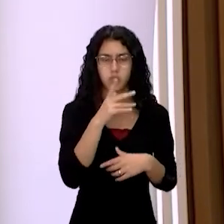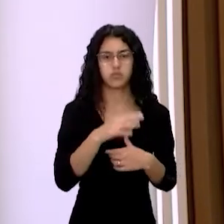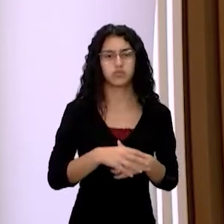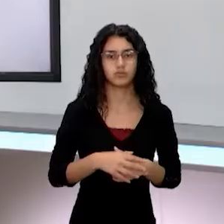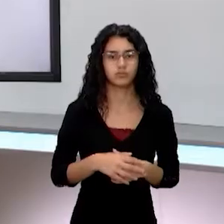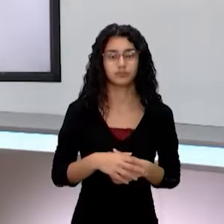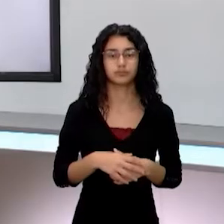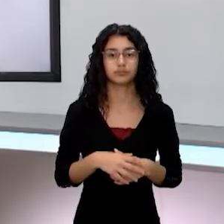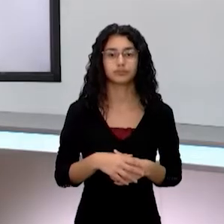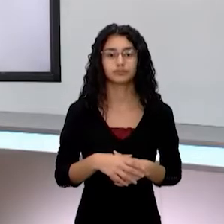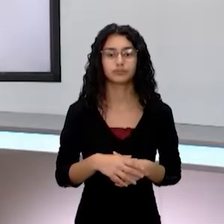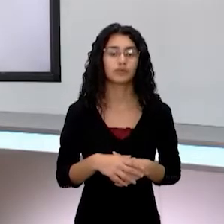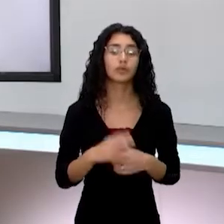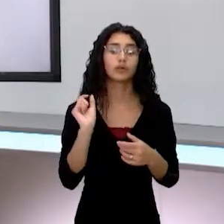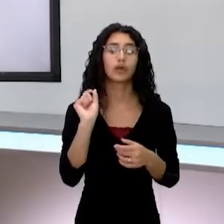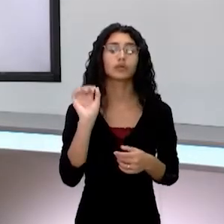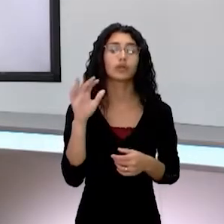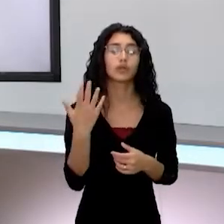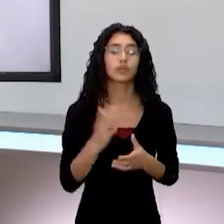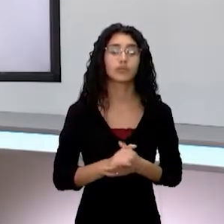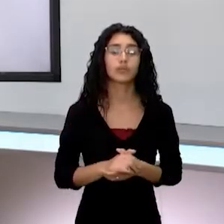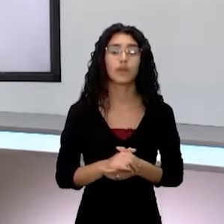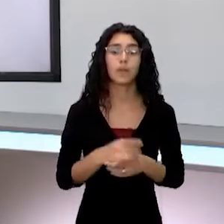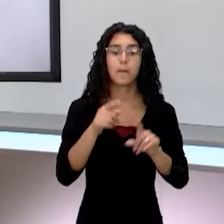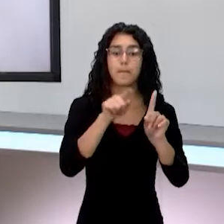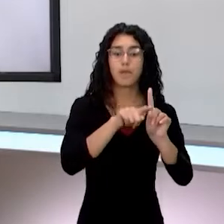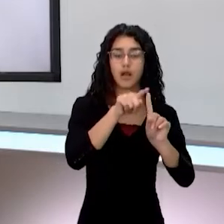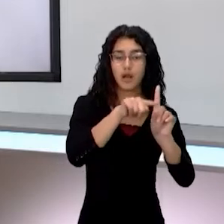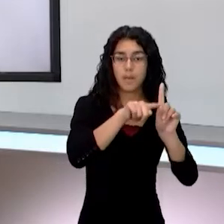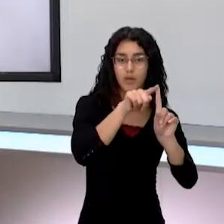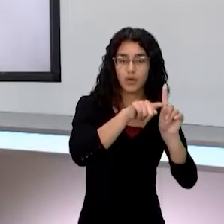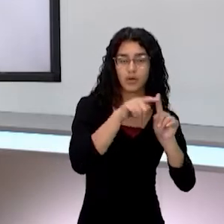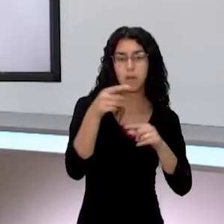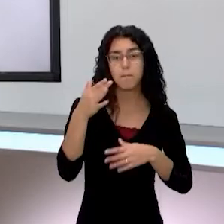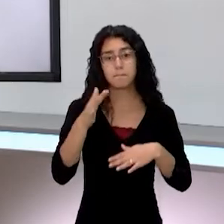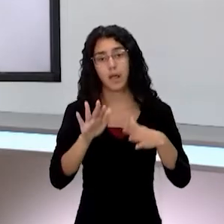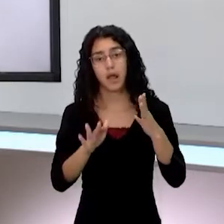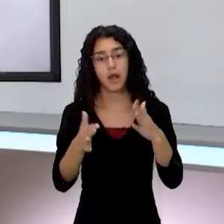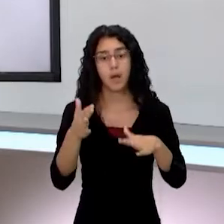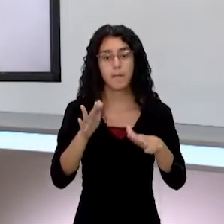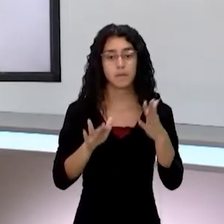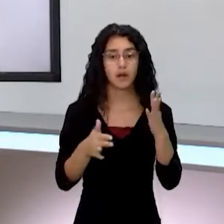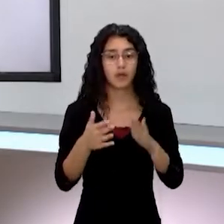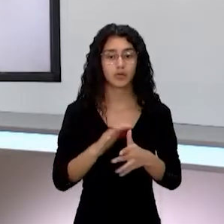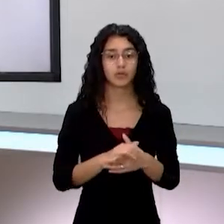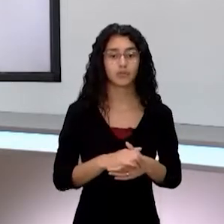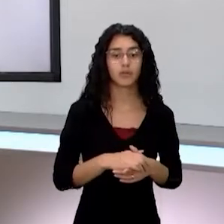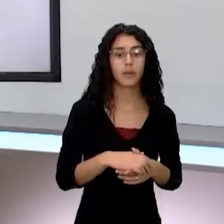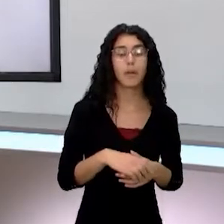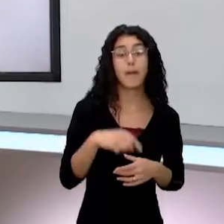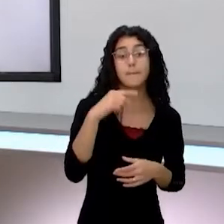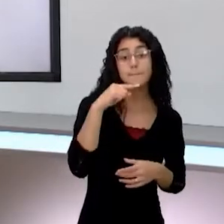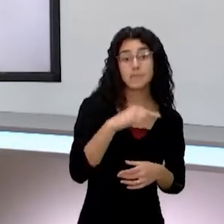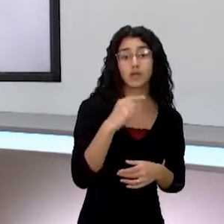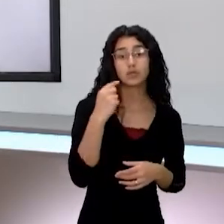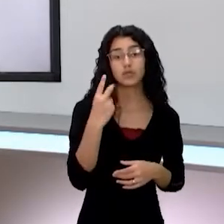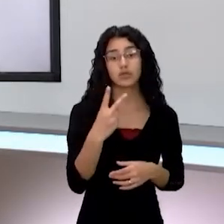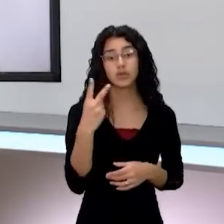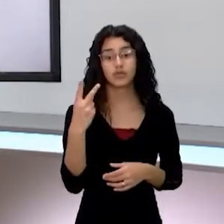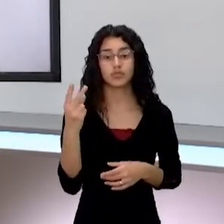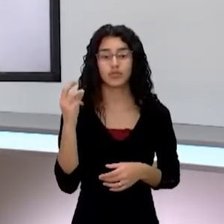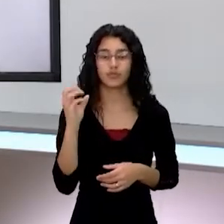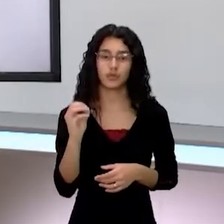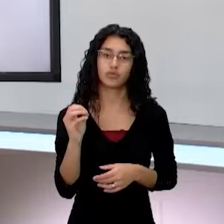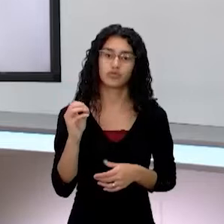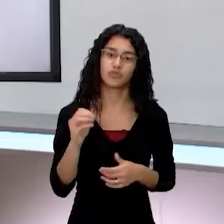aí. Então, o que acontece? E aí, temperatura média de Netuno, menos 220